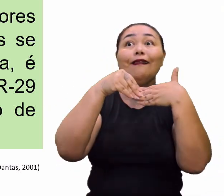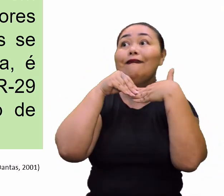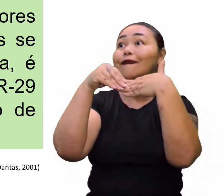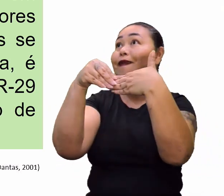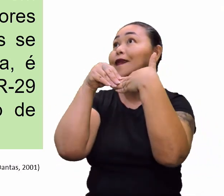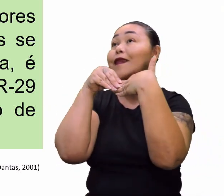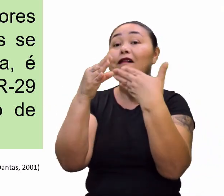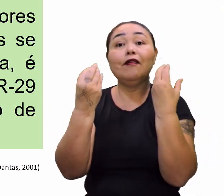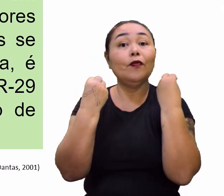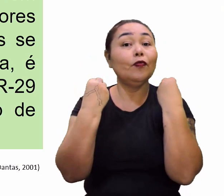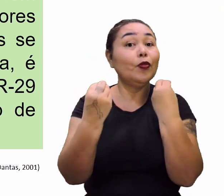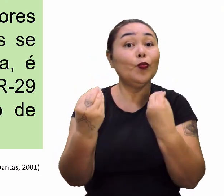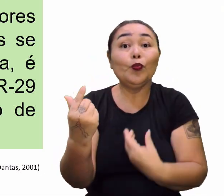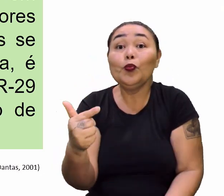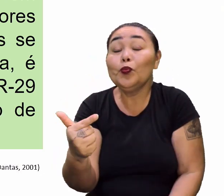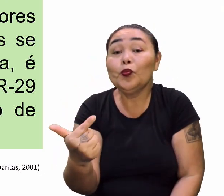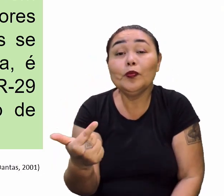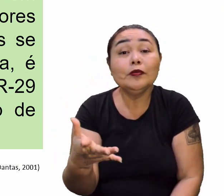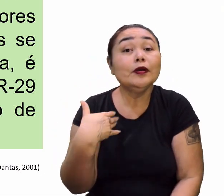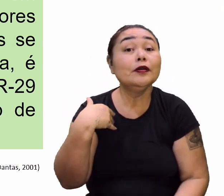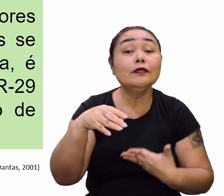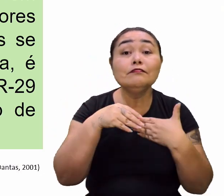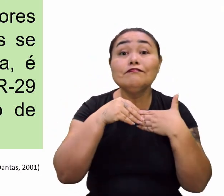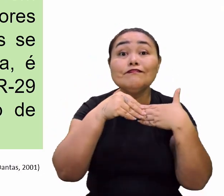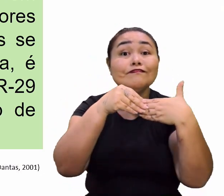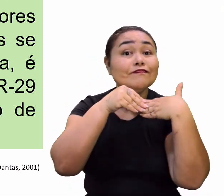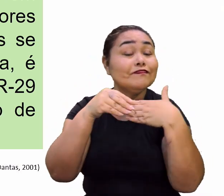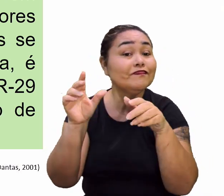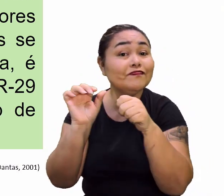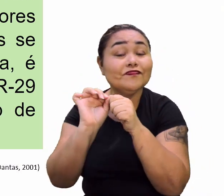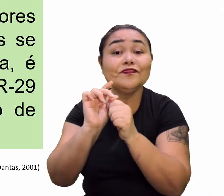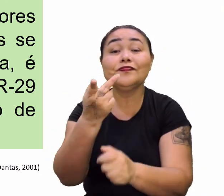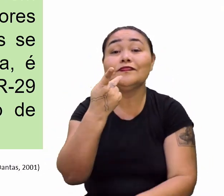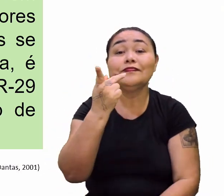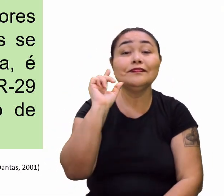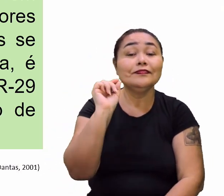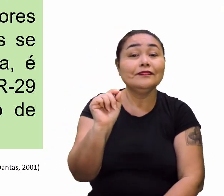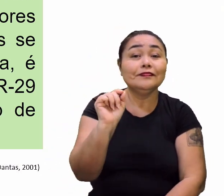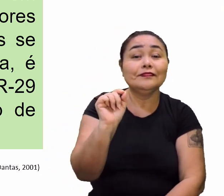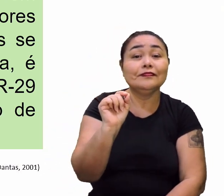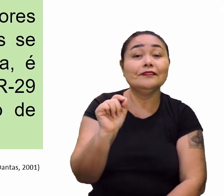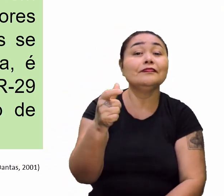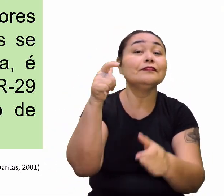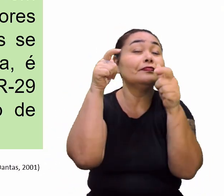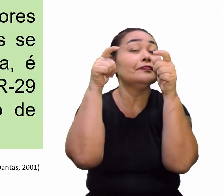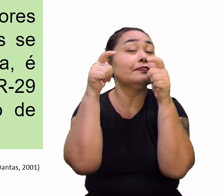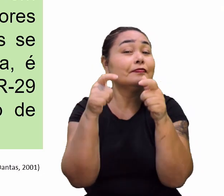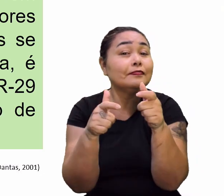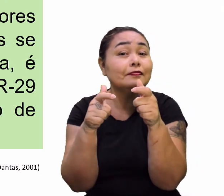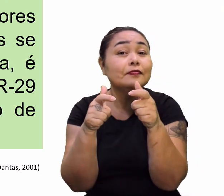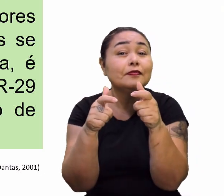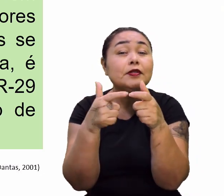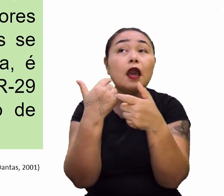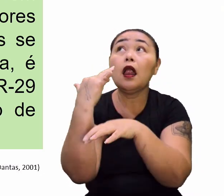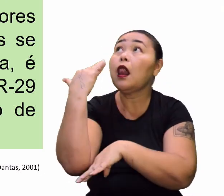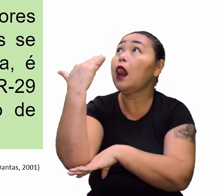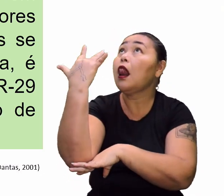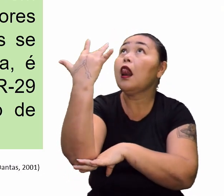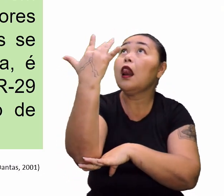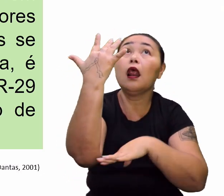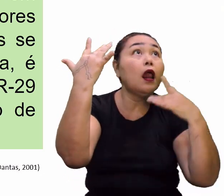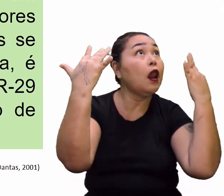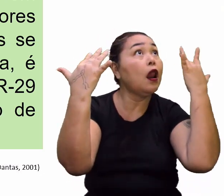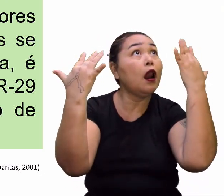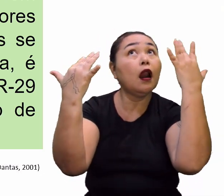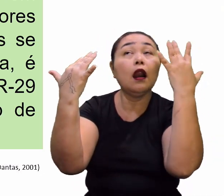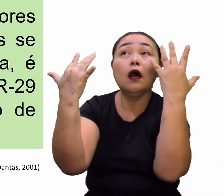produção. Não tinha como tirar. E praticamente a gente está falando de uma localidade que era a selva, Rogério.